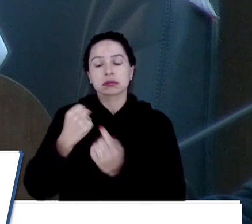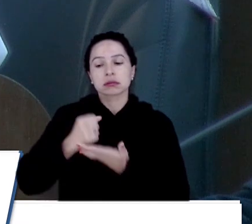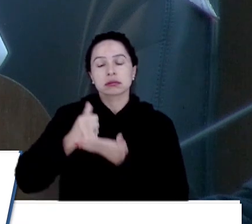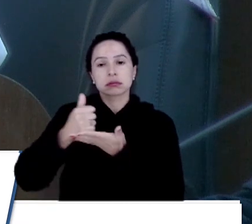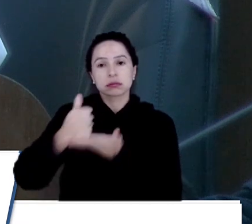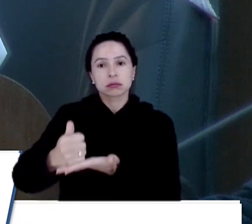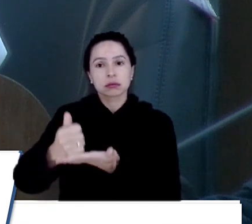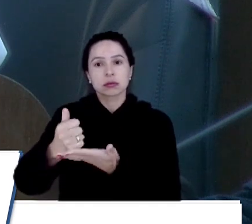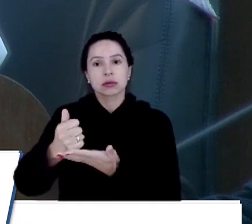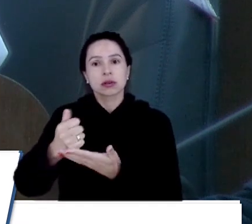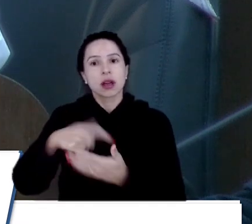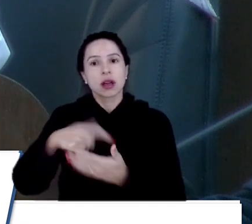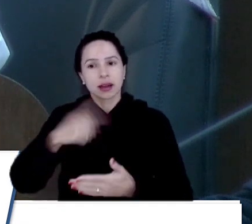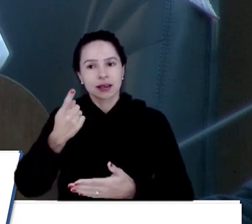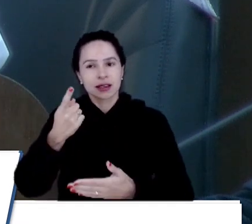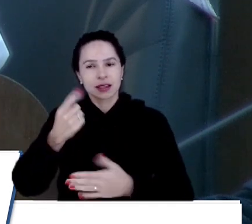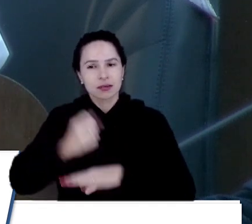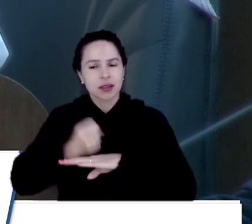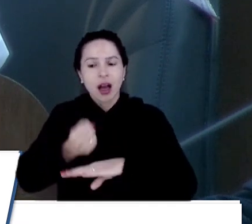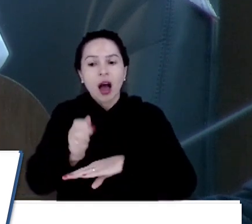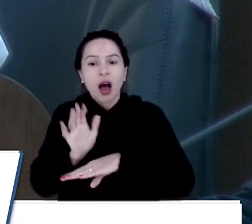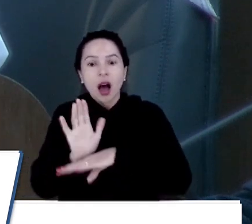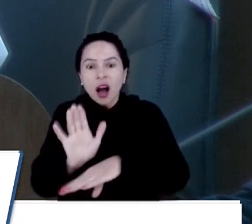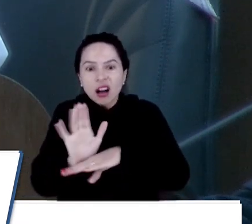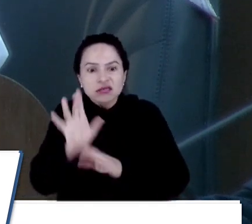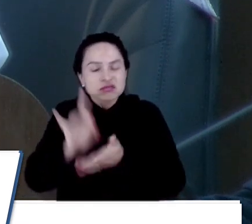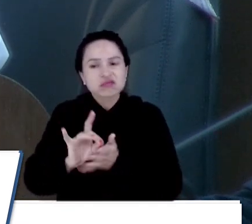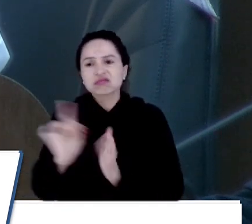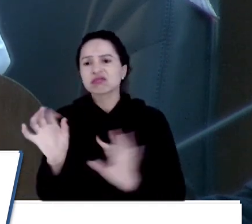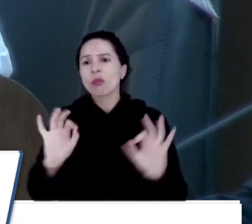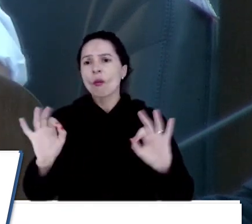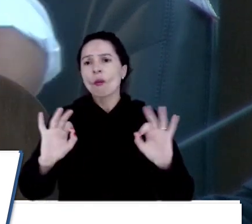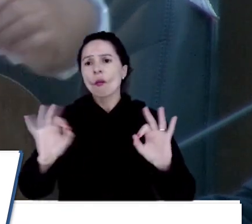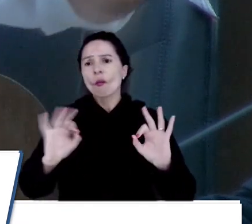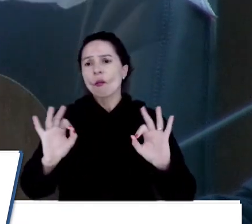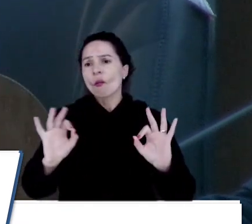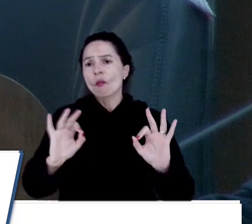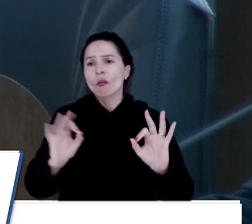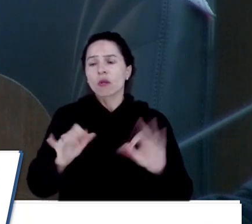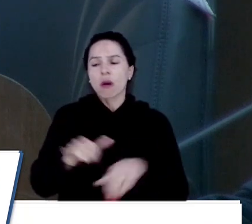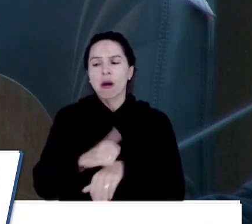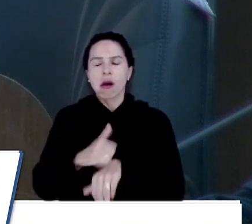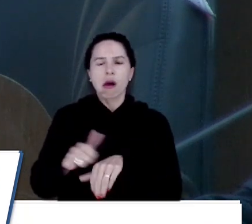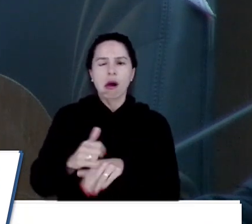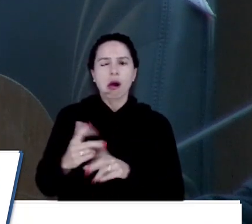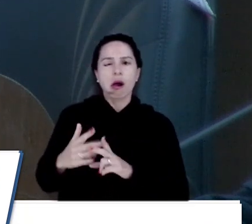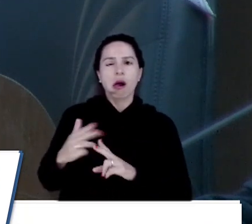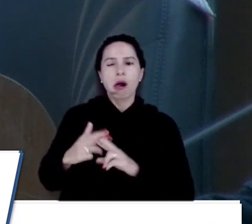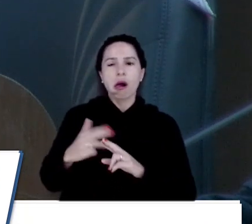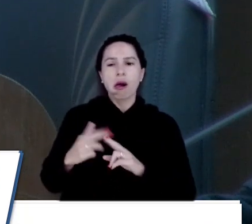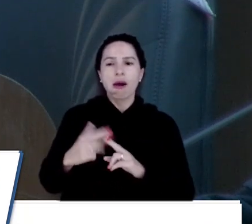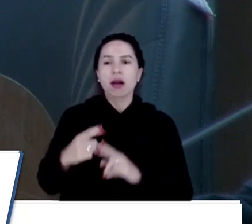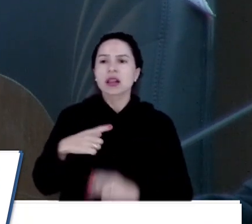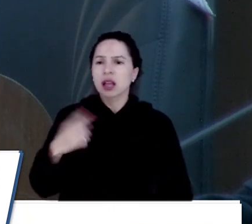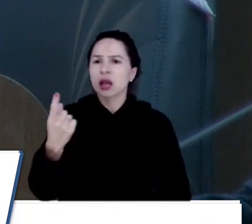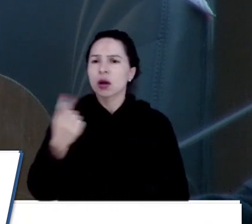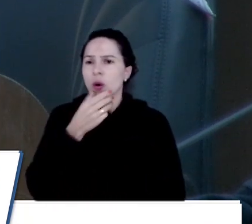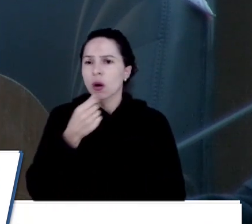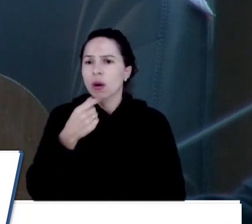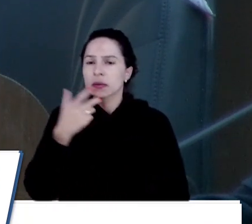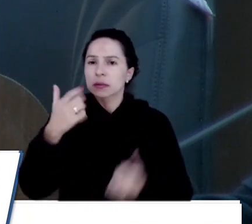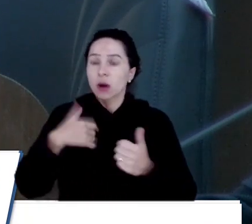enxuga gelo, não resolve absolutamente nada. Aí, tem um cara até que falou aqui, eu estava